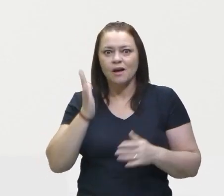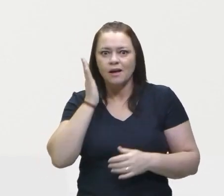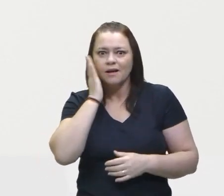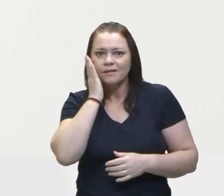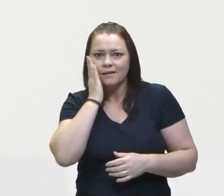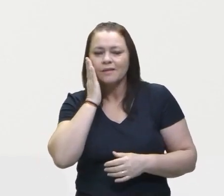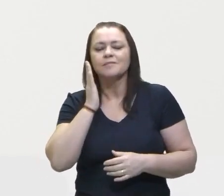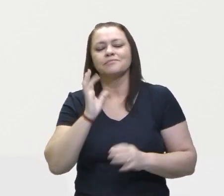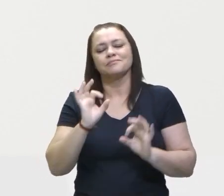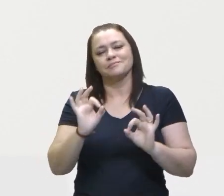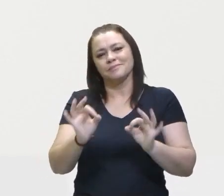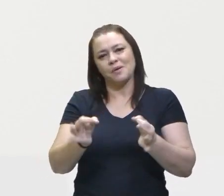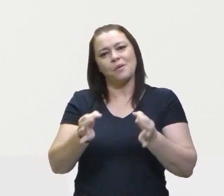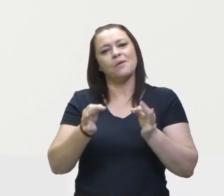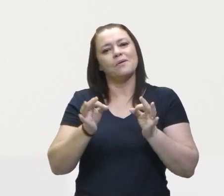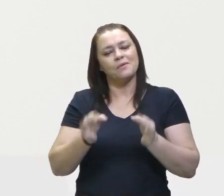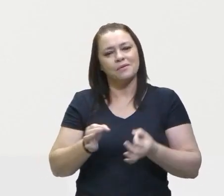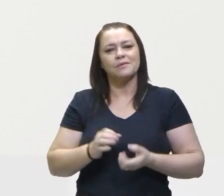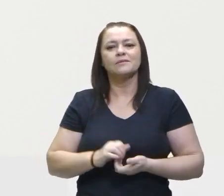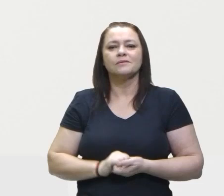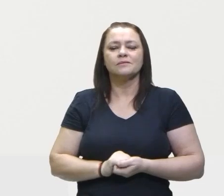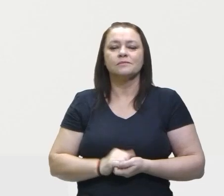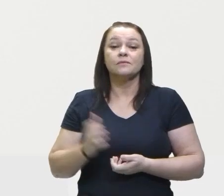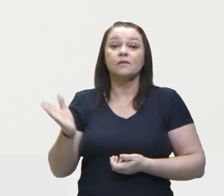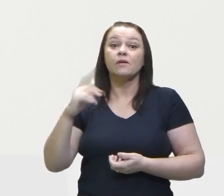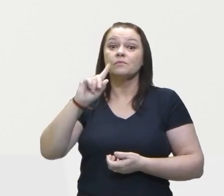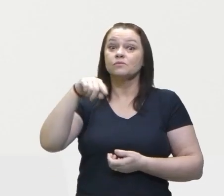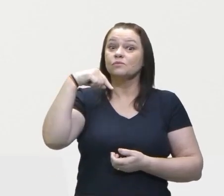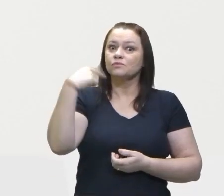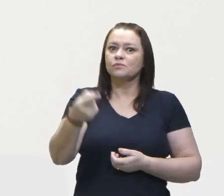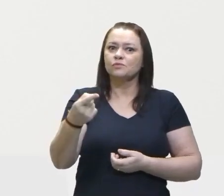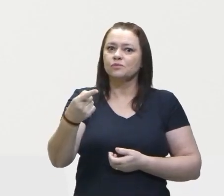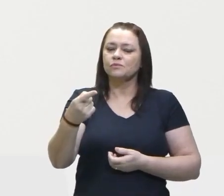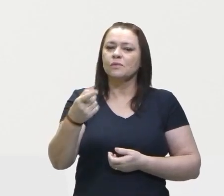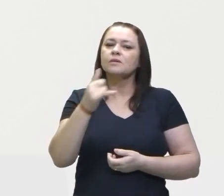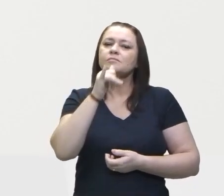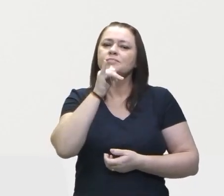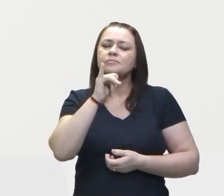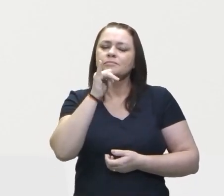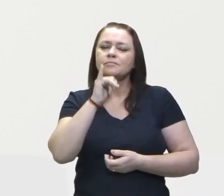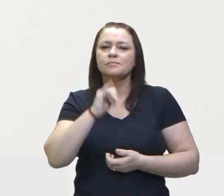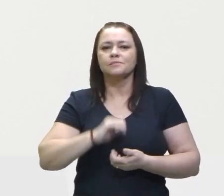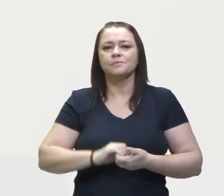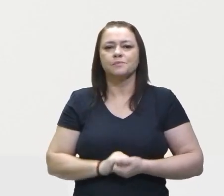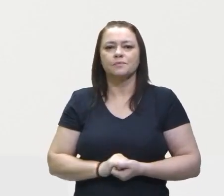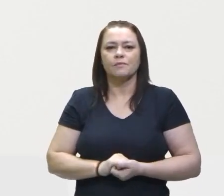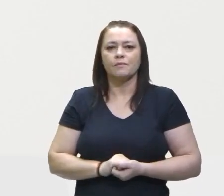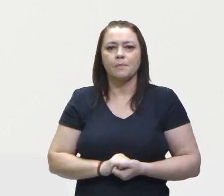está começando a entender, né? Então, vamos para o nosso próximo exemplo.